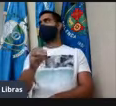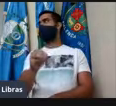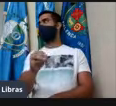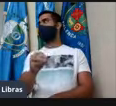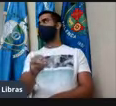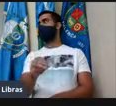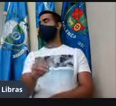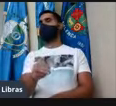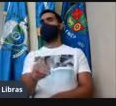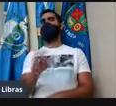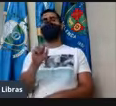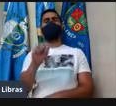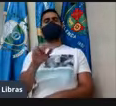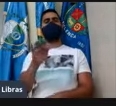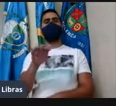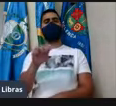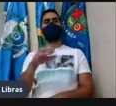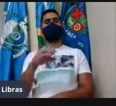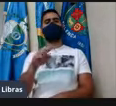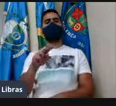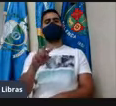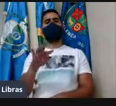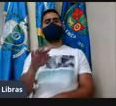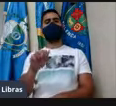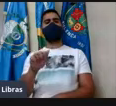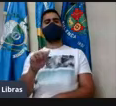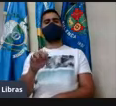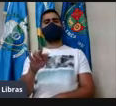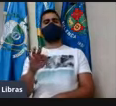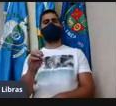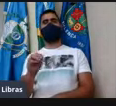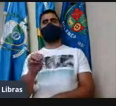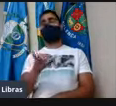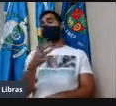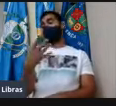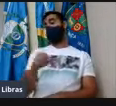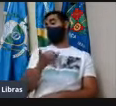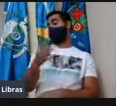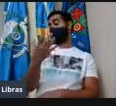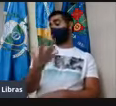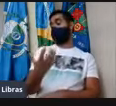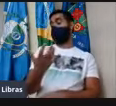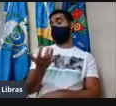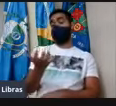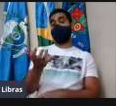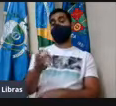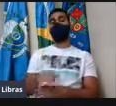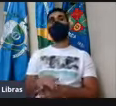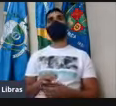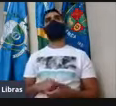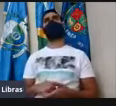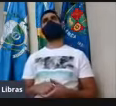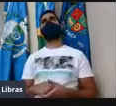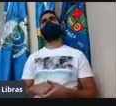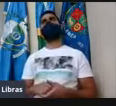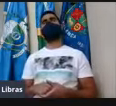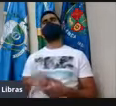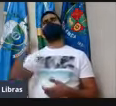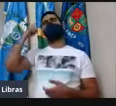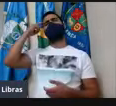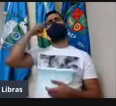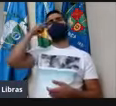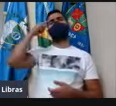é facultativa, você adere se você quiser. Quando pensou-se em desenvolver um projeto